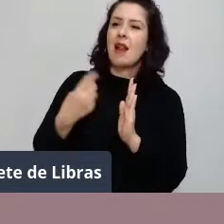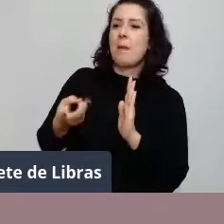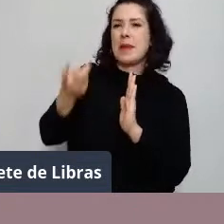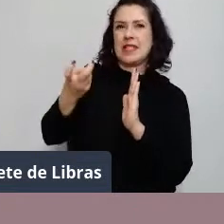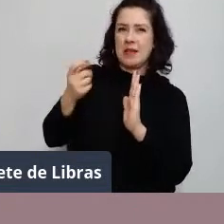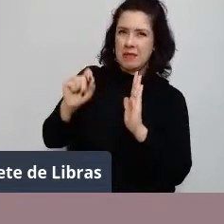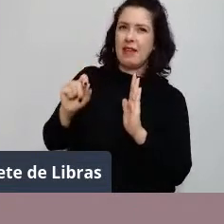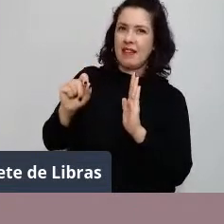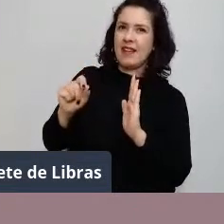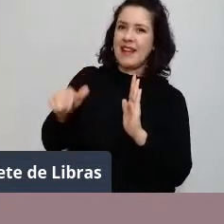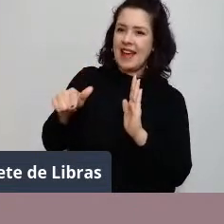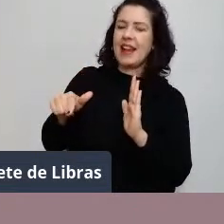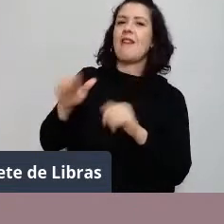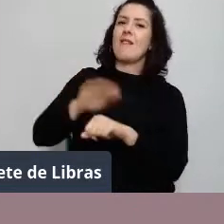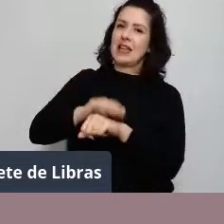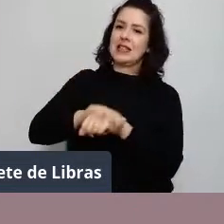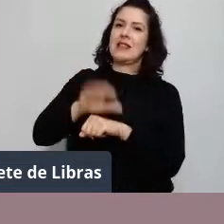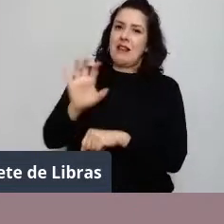né,